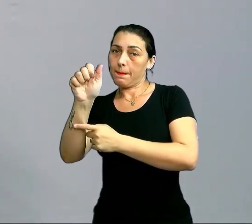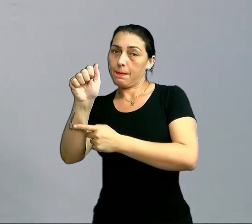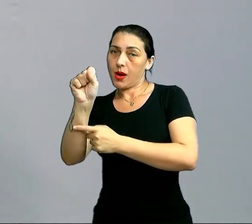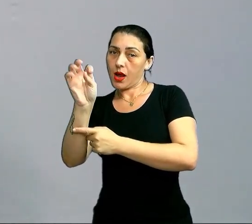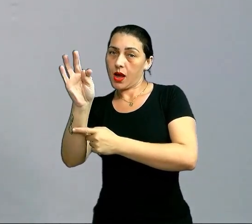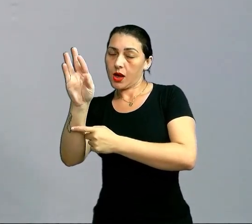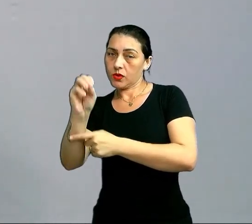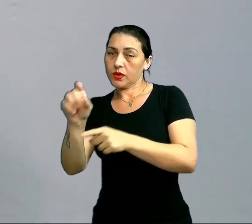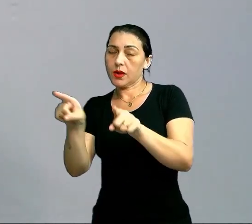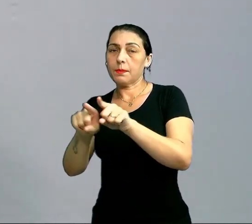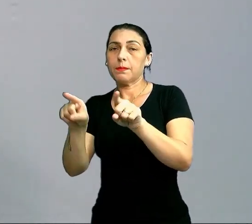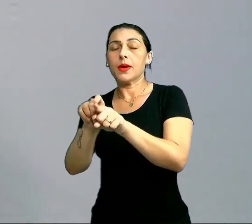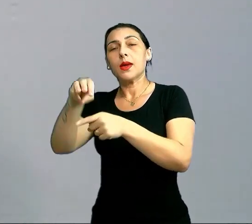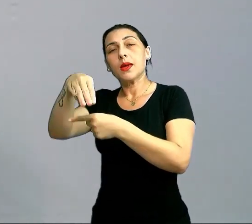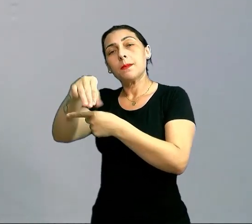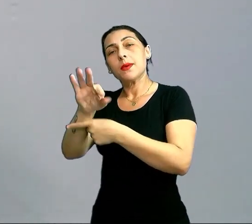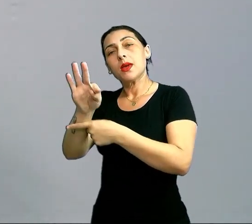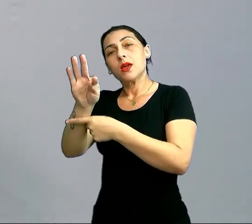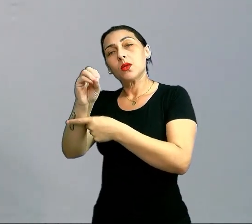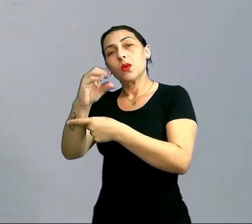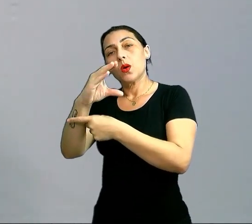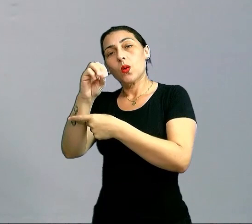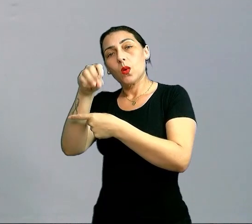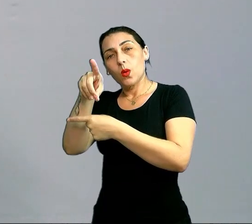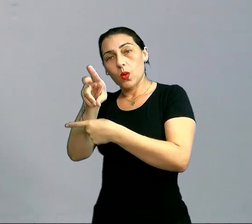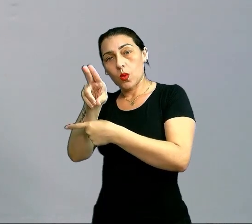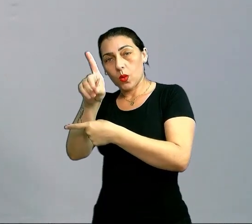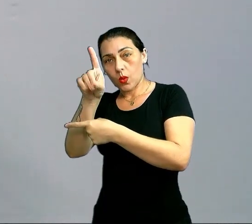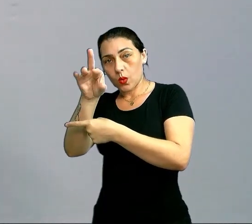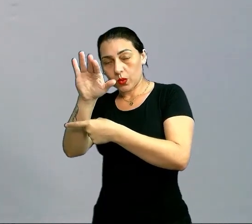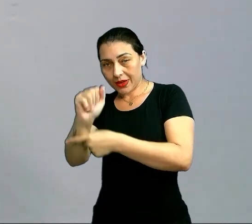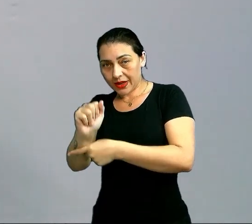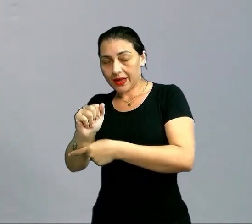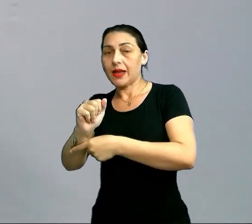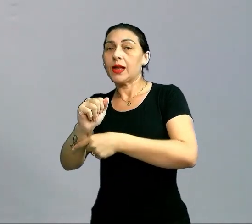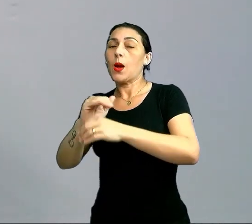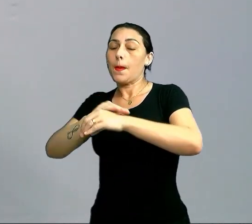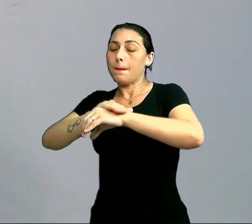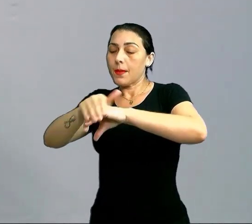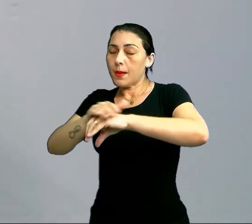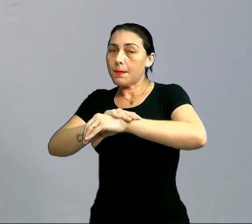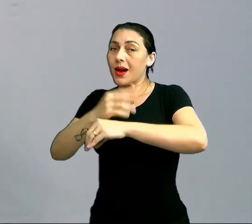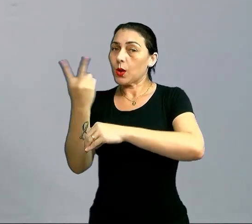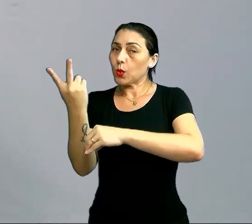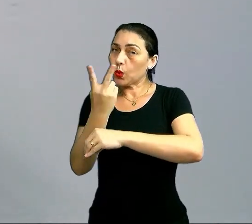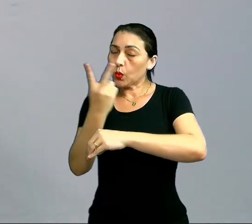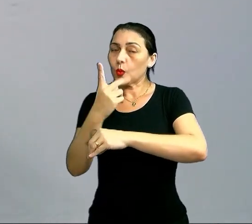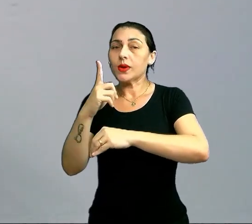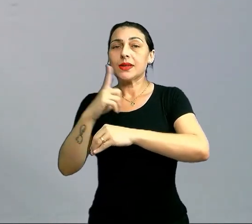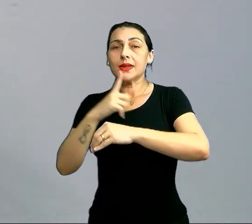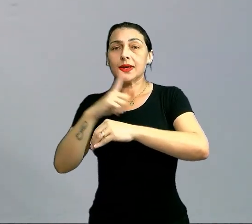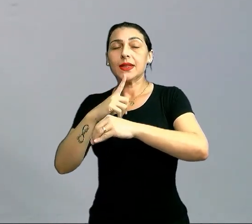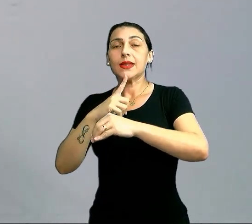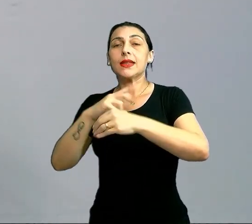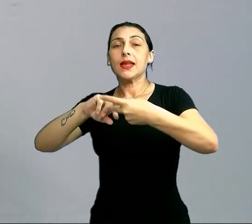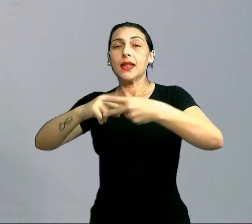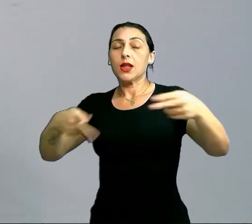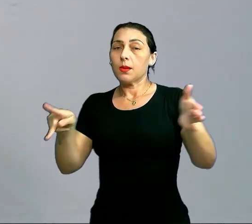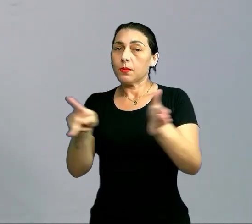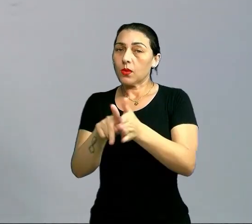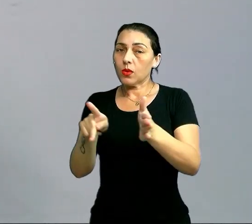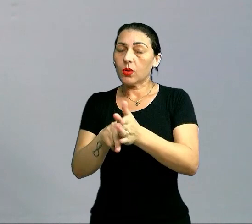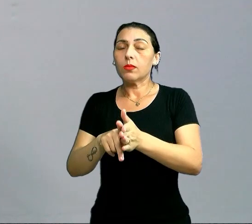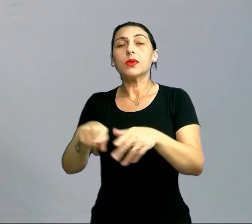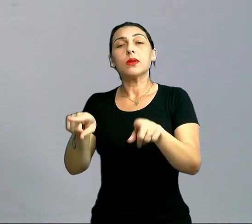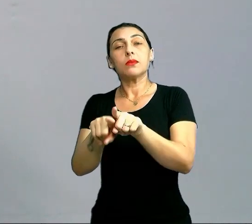mitocôndrias. Cloroplastos e mitocôndrias são organelas de membrana dupla que possuem DNA próprio,